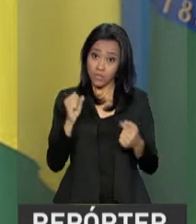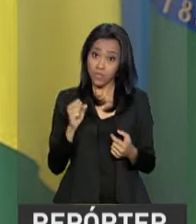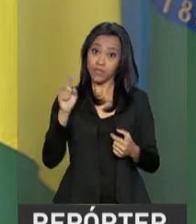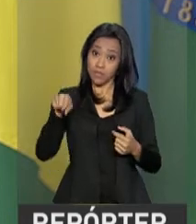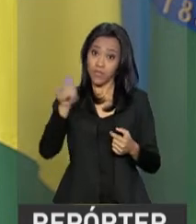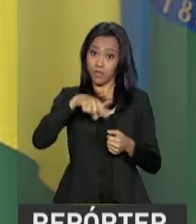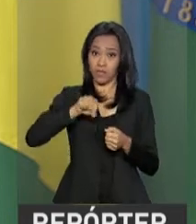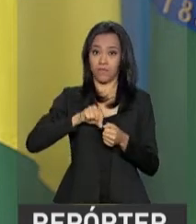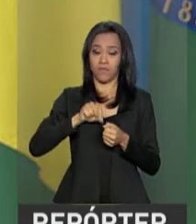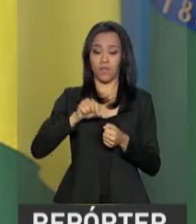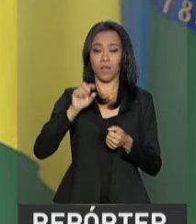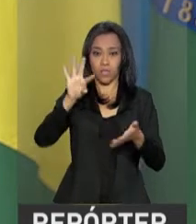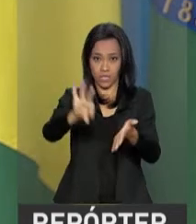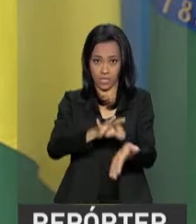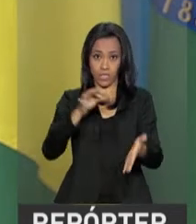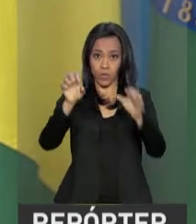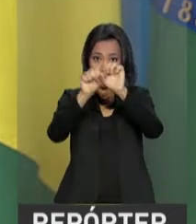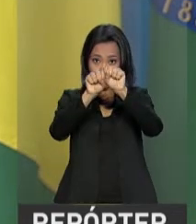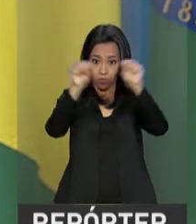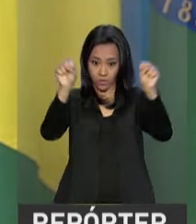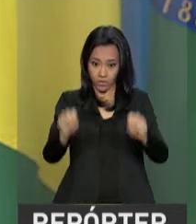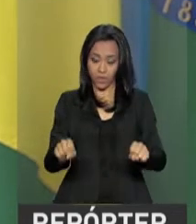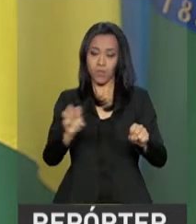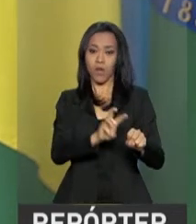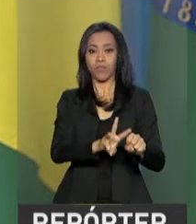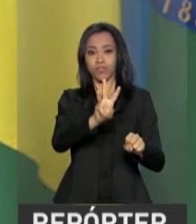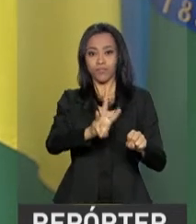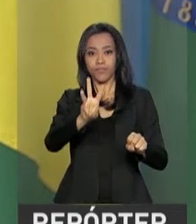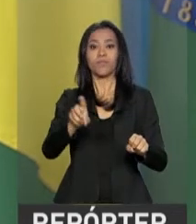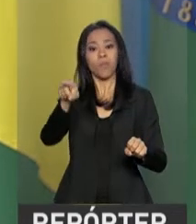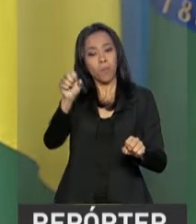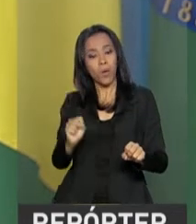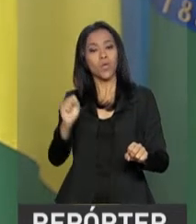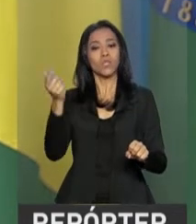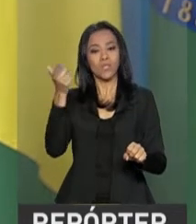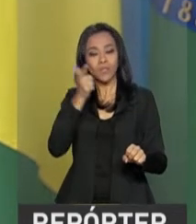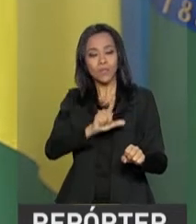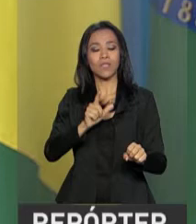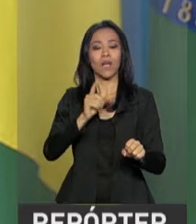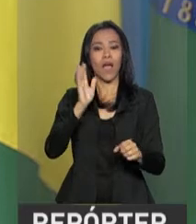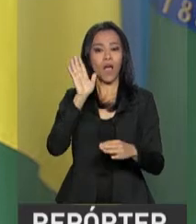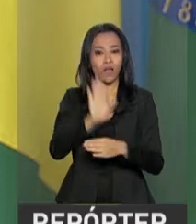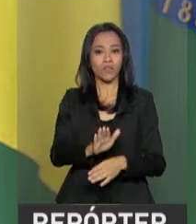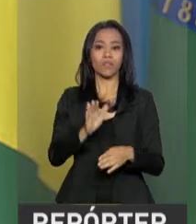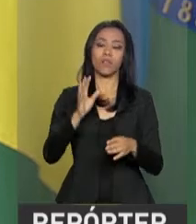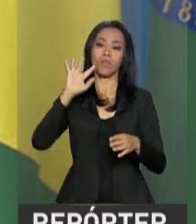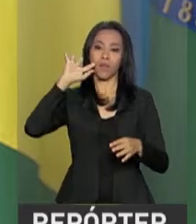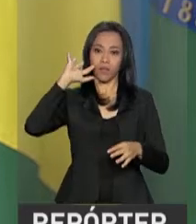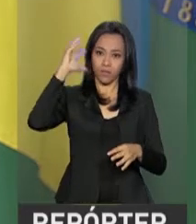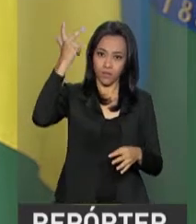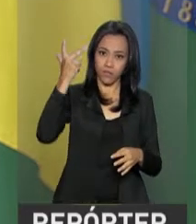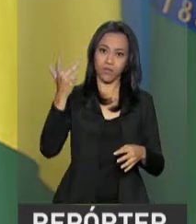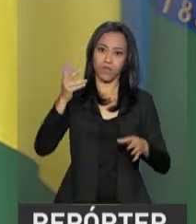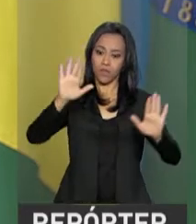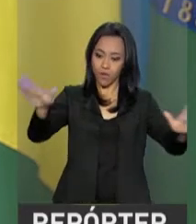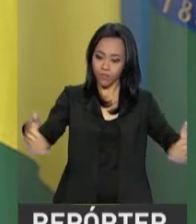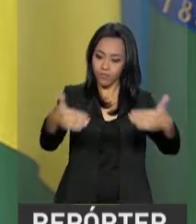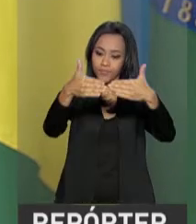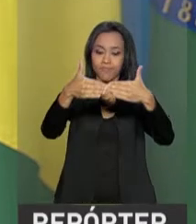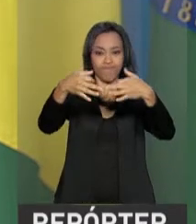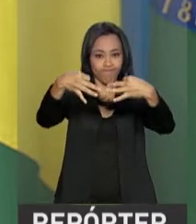os colegas advogados farão muitos felizes e naturalmente colaboraram para trazer uma conciliação